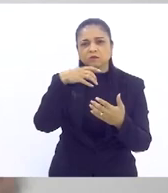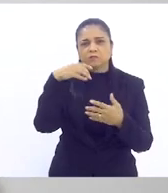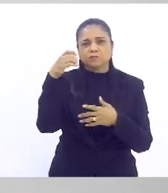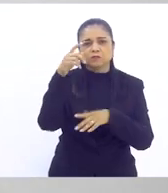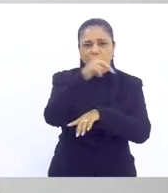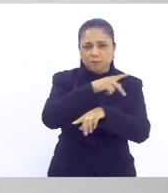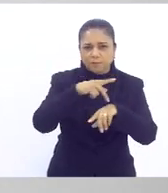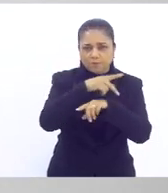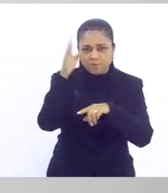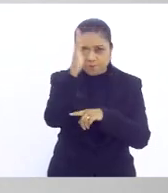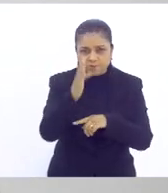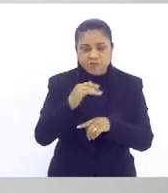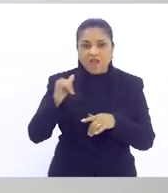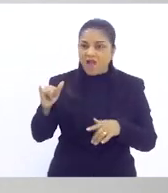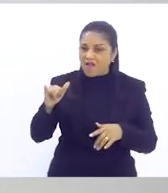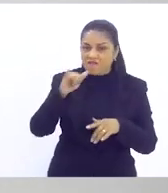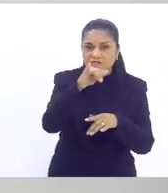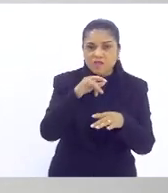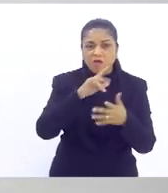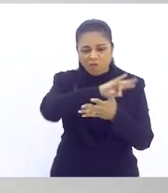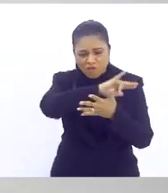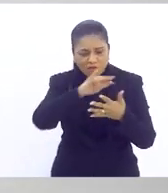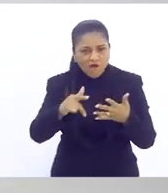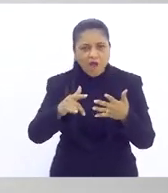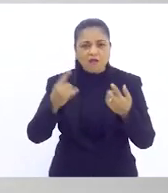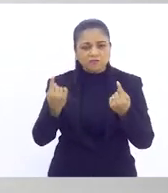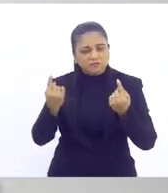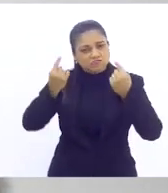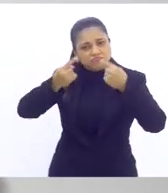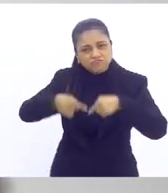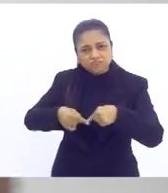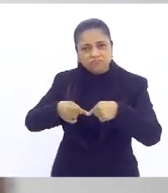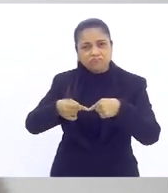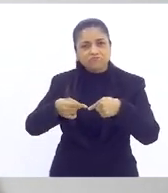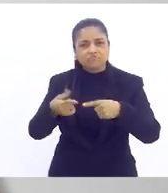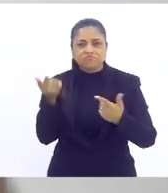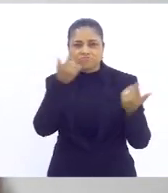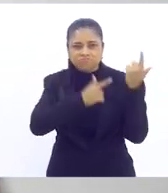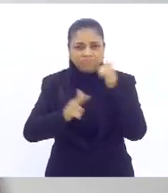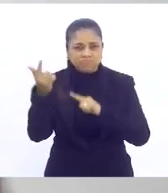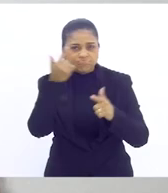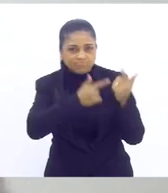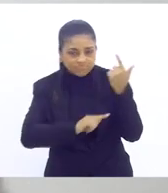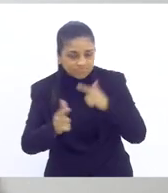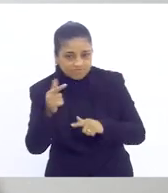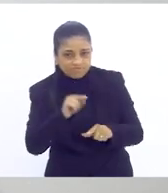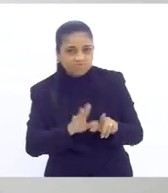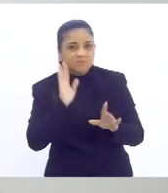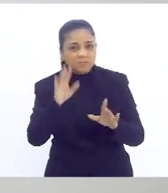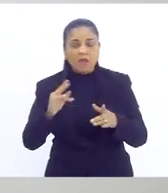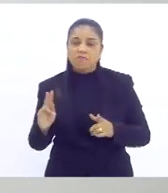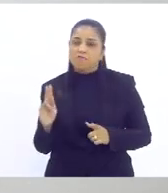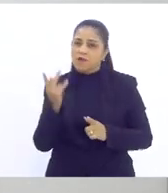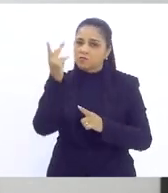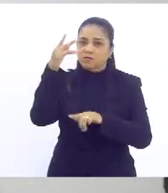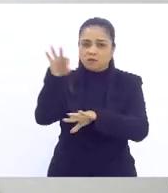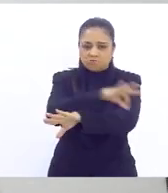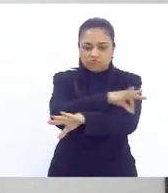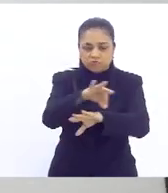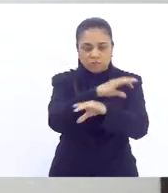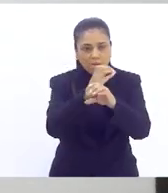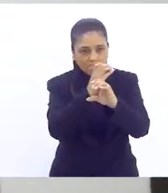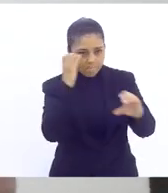construímos aviões enfim desafios por por vencer nós temos e nós temos que valorizar a engenharia brasileira